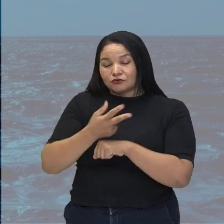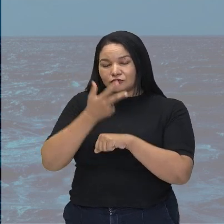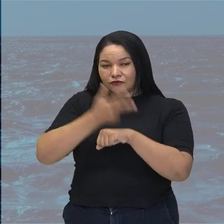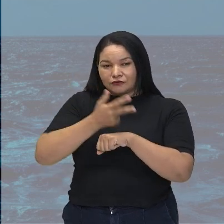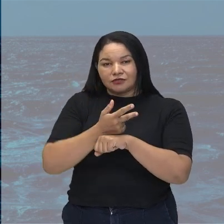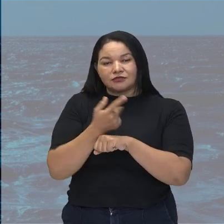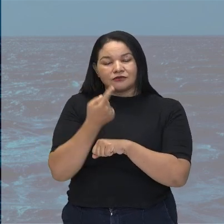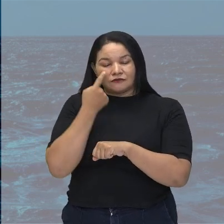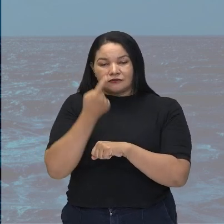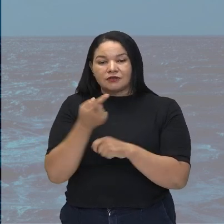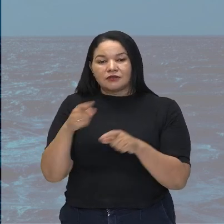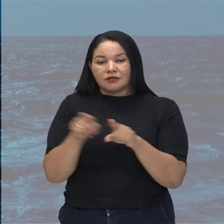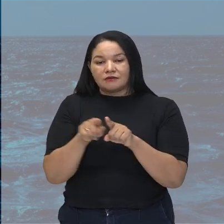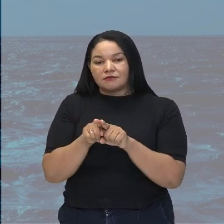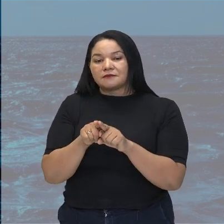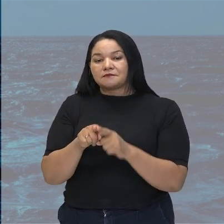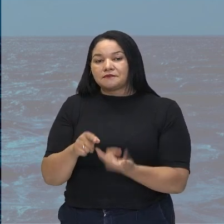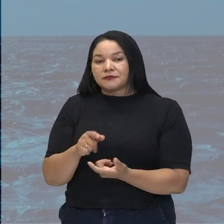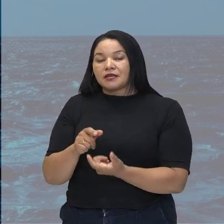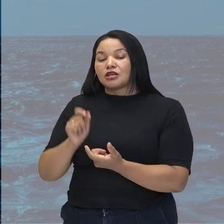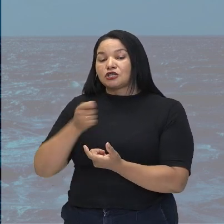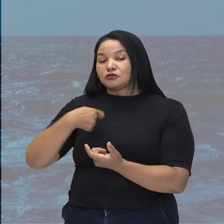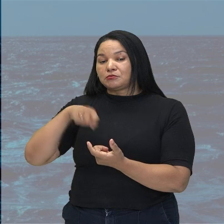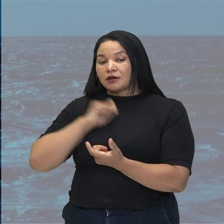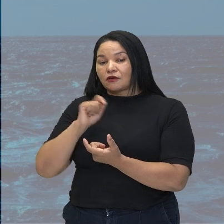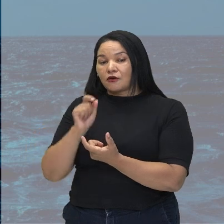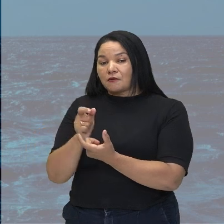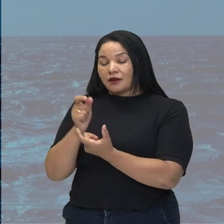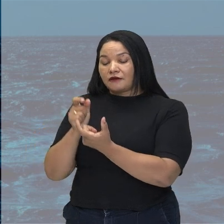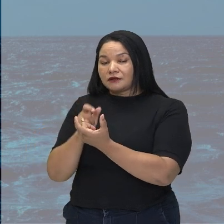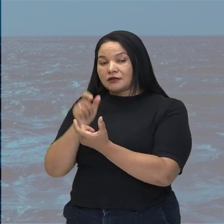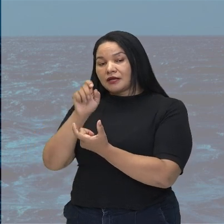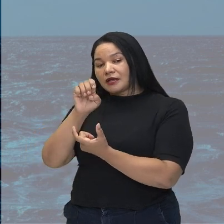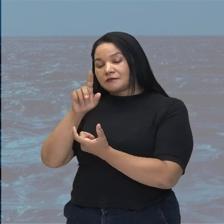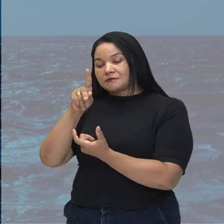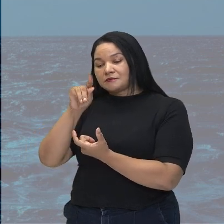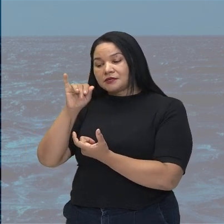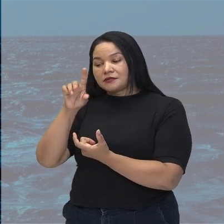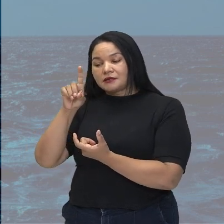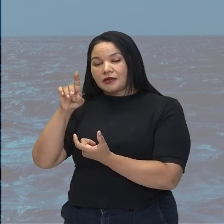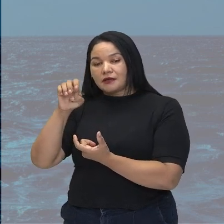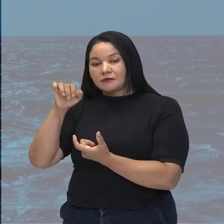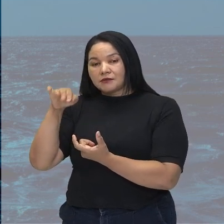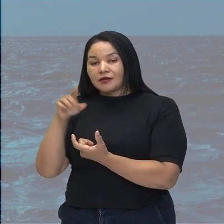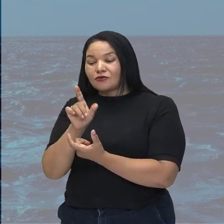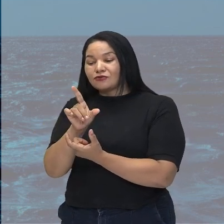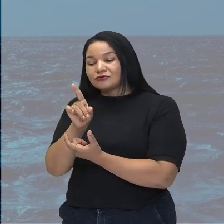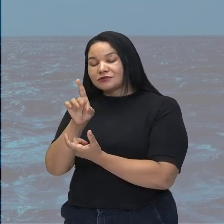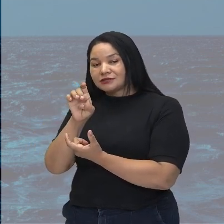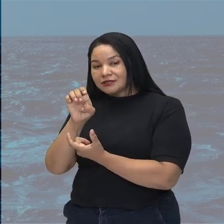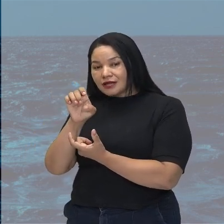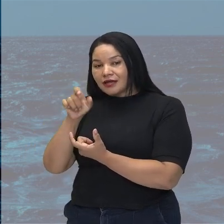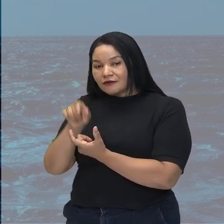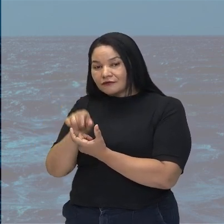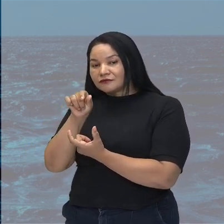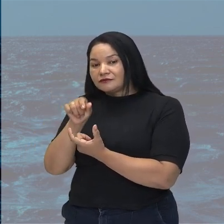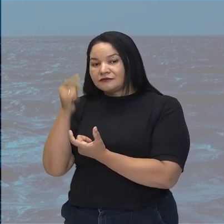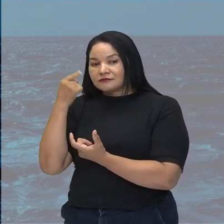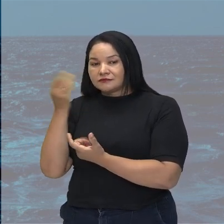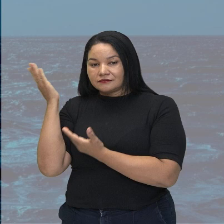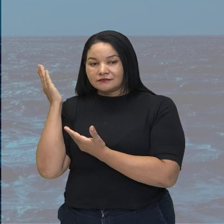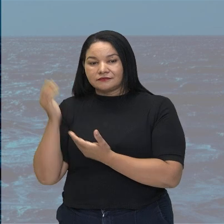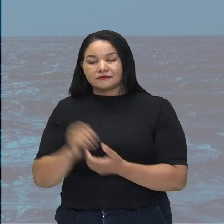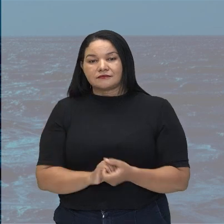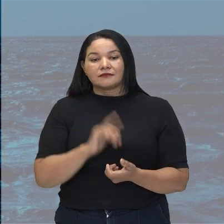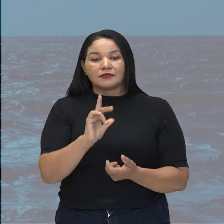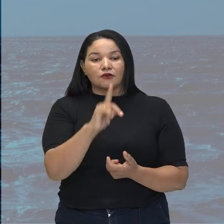ser epidemia, pandemia, por exemplo. No português eu tenho oceano. Quem que